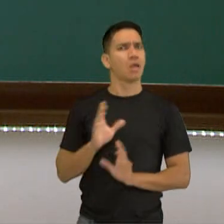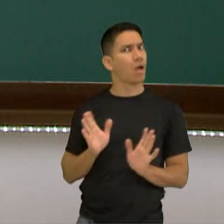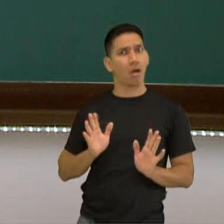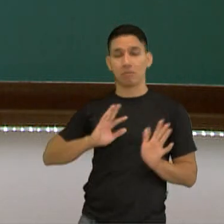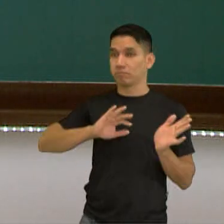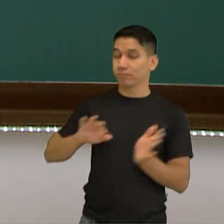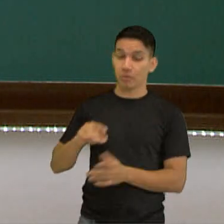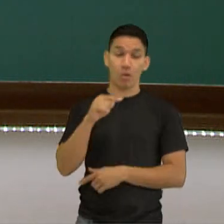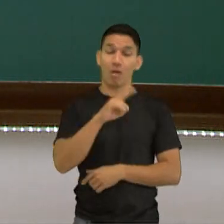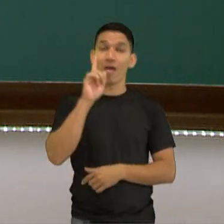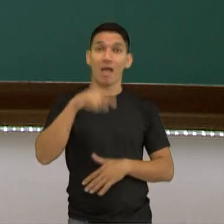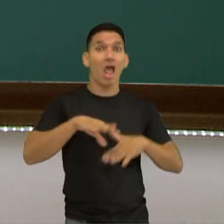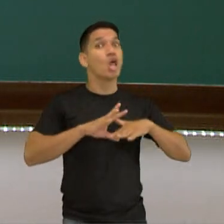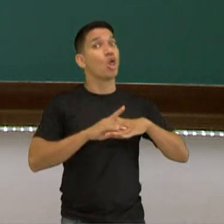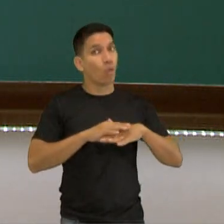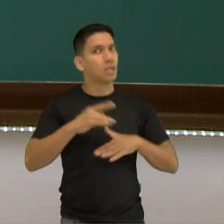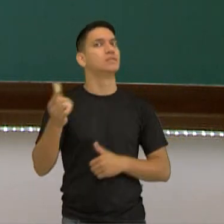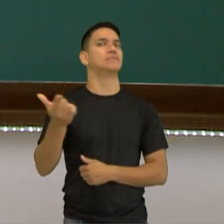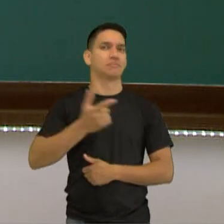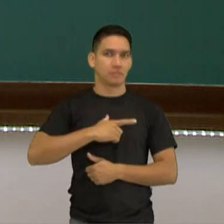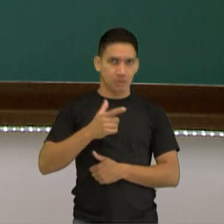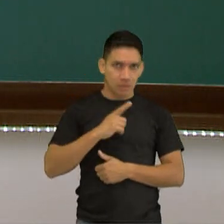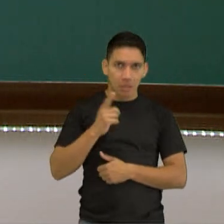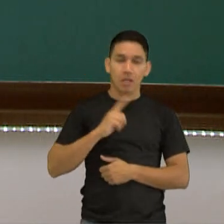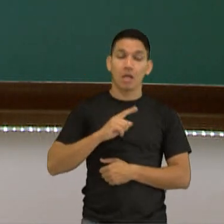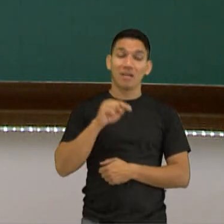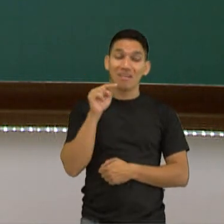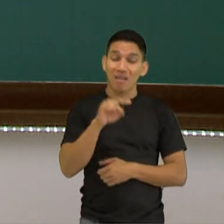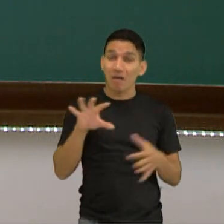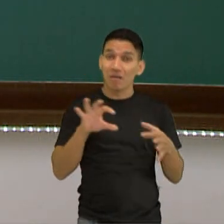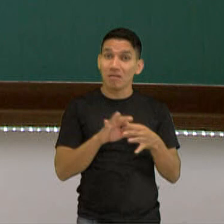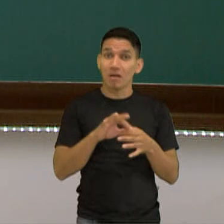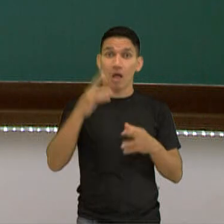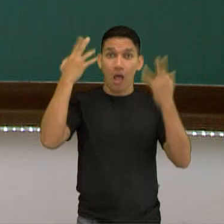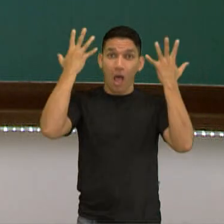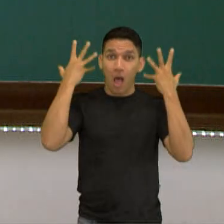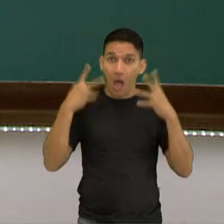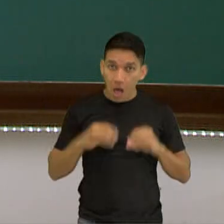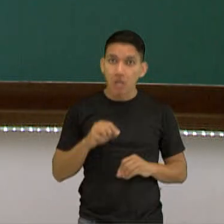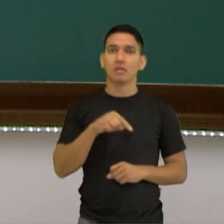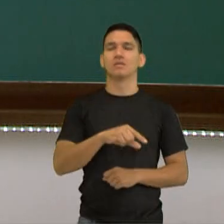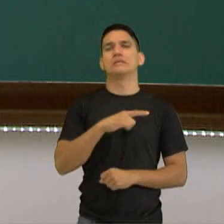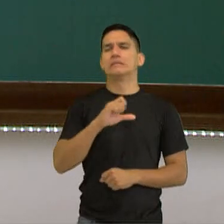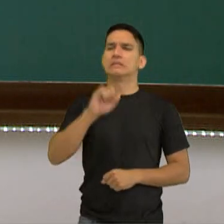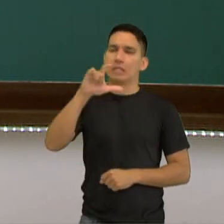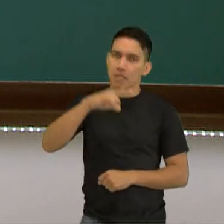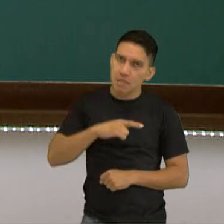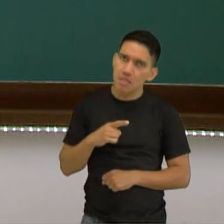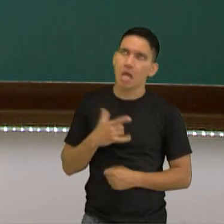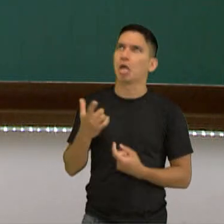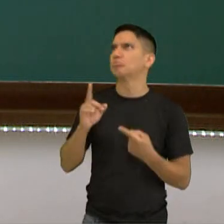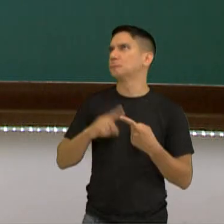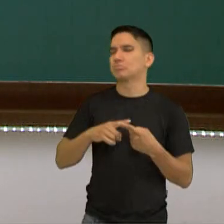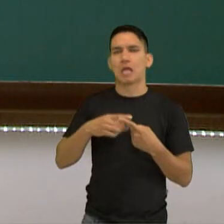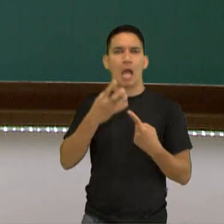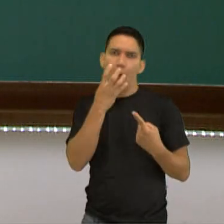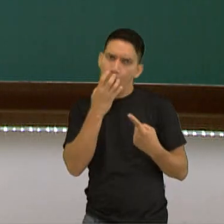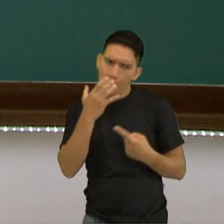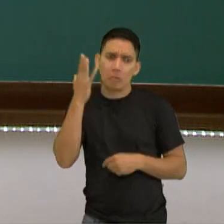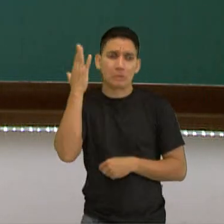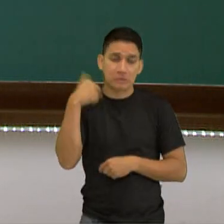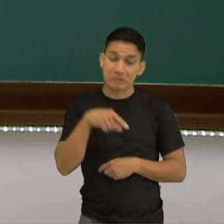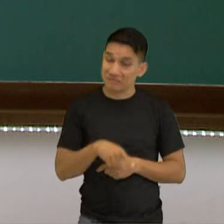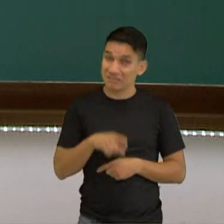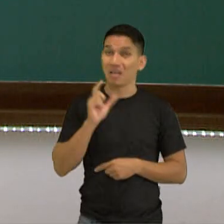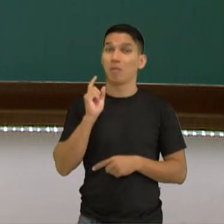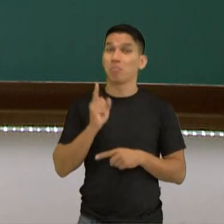uma doença que afeta os animais, né? Quem tem bichinho, cachorro, sabe muito bem disso,